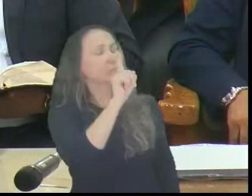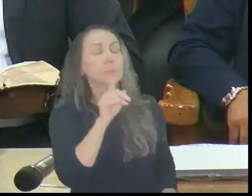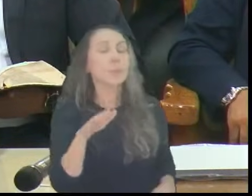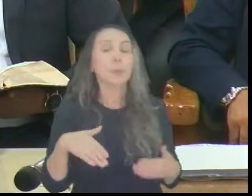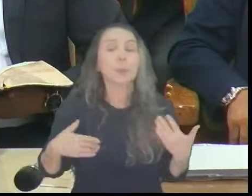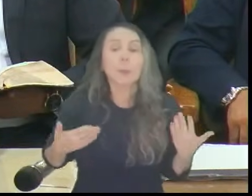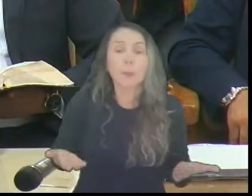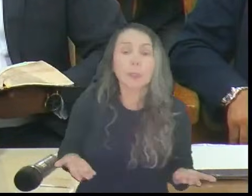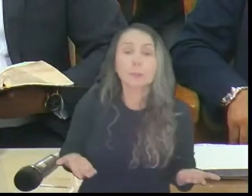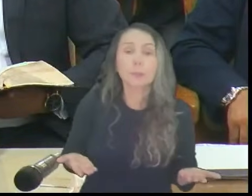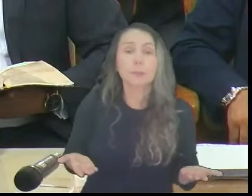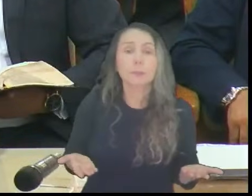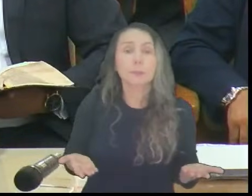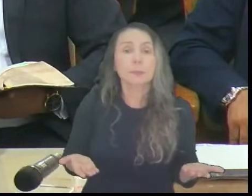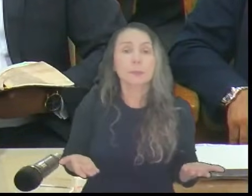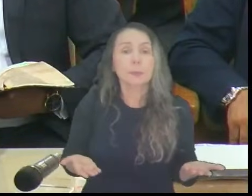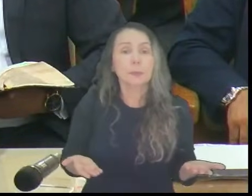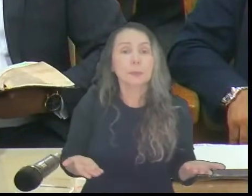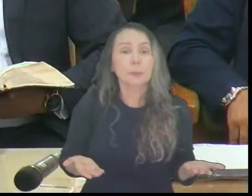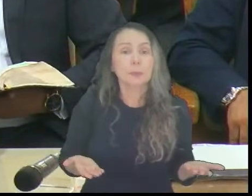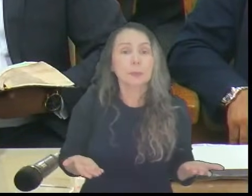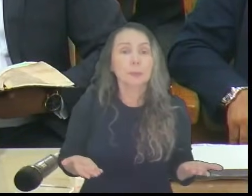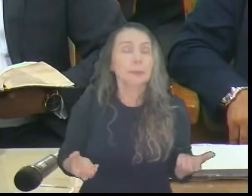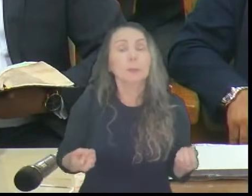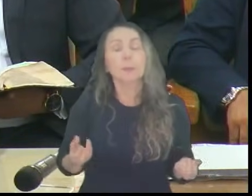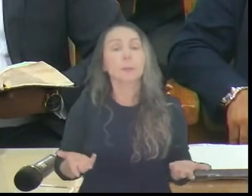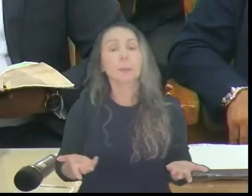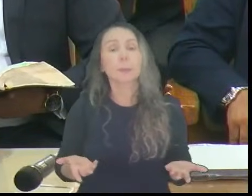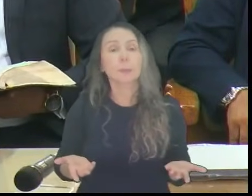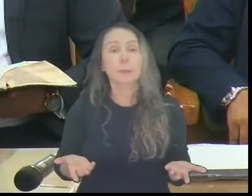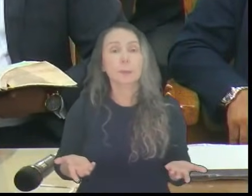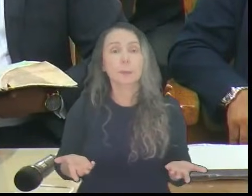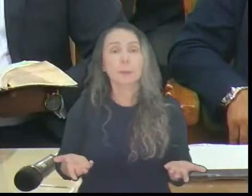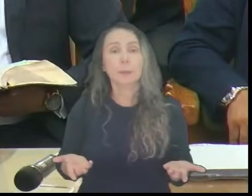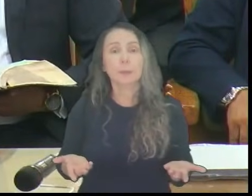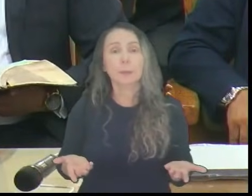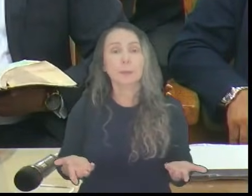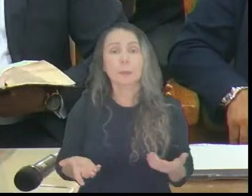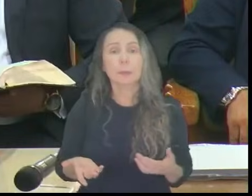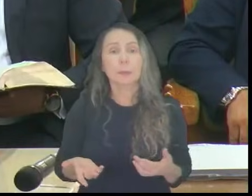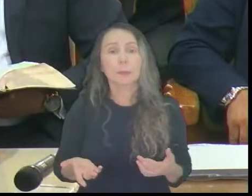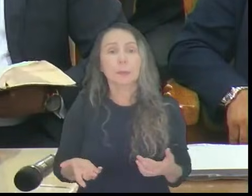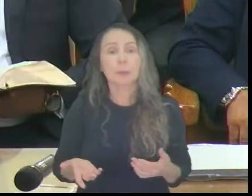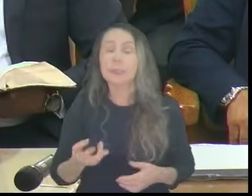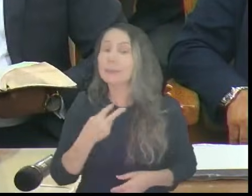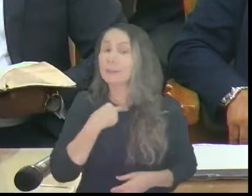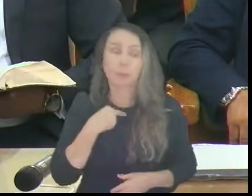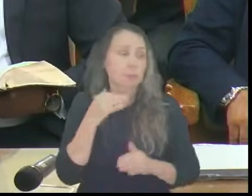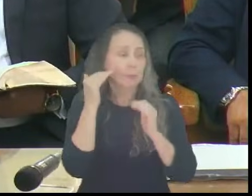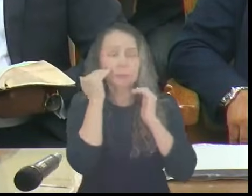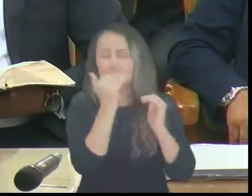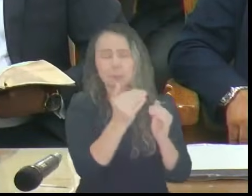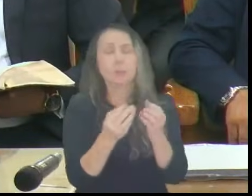Qual a excludente? Qual a excludente que nos impede de obedecer à autoridade?